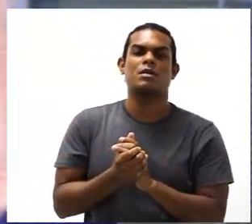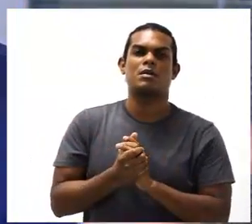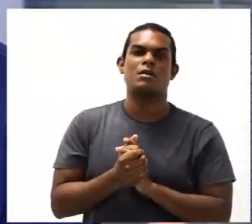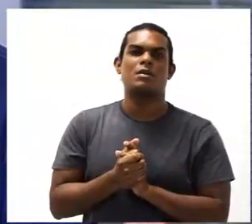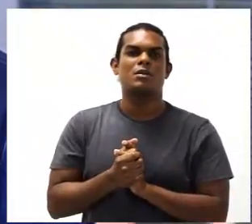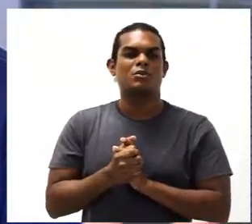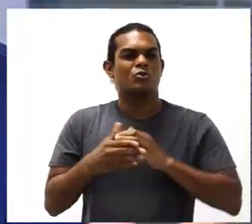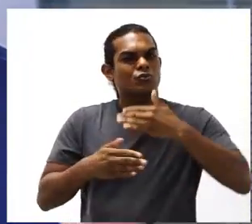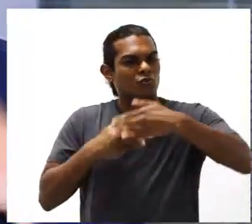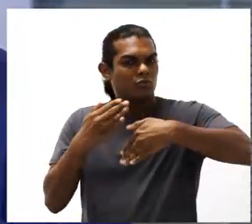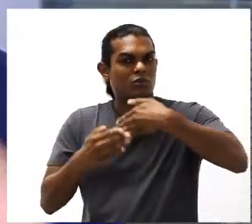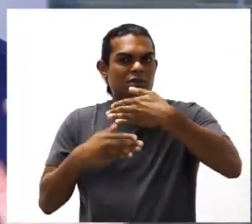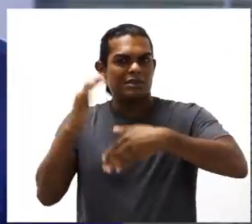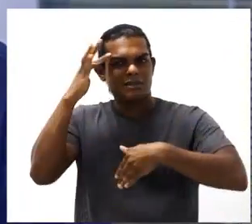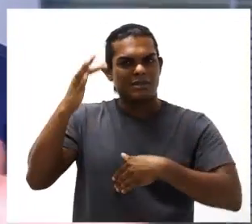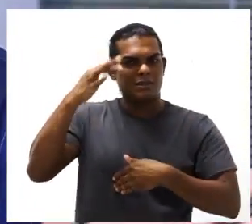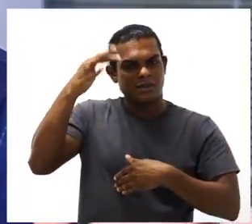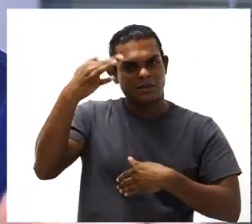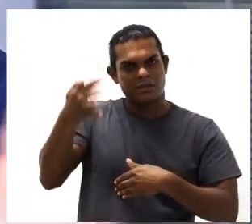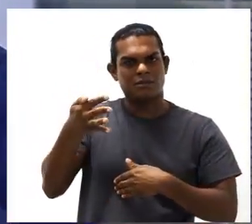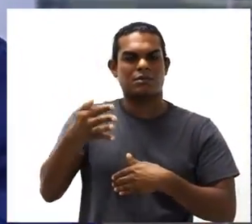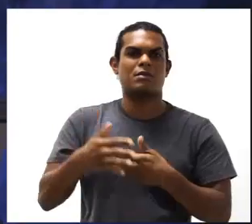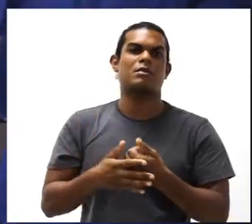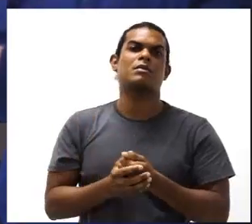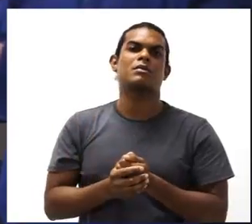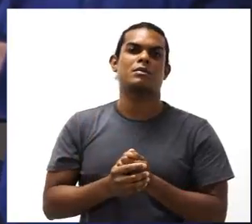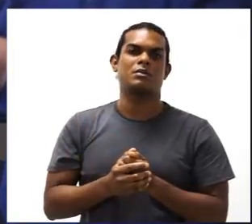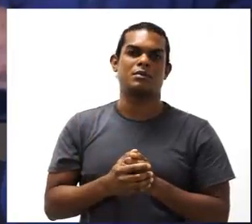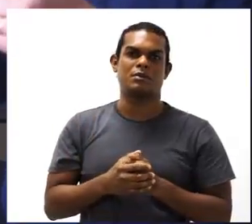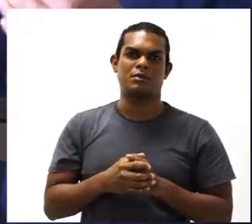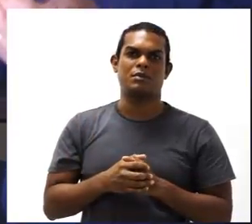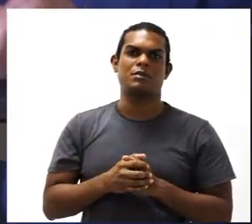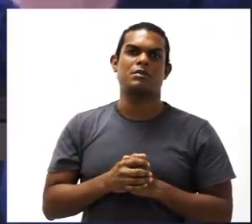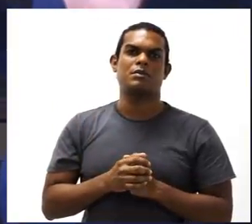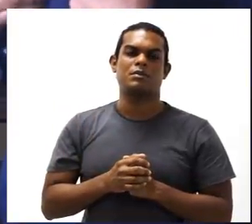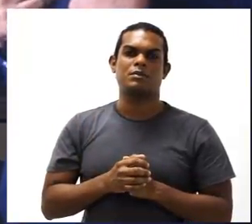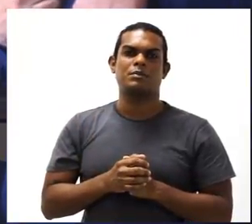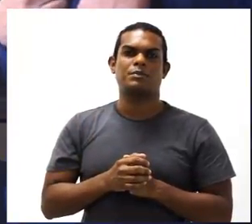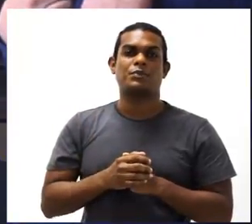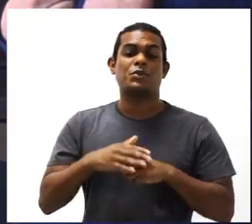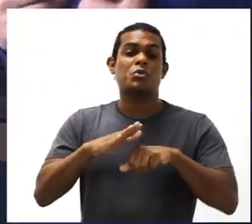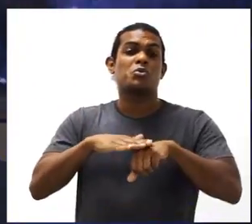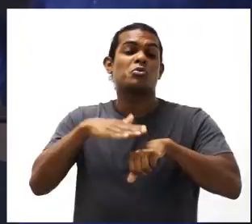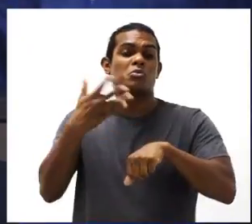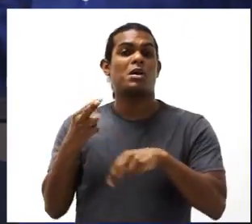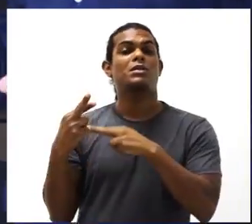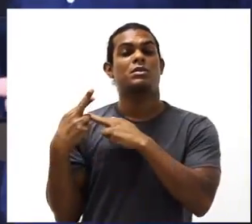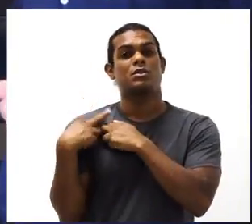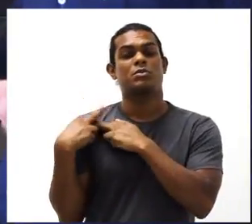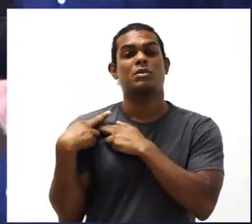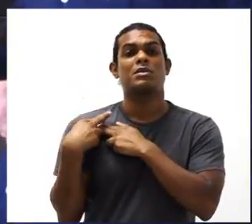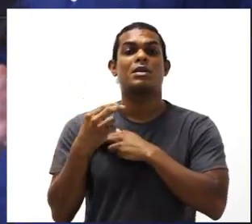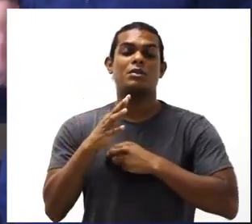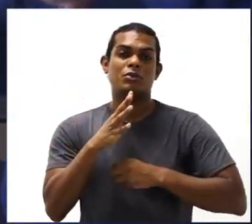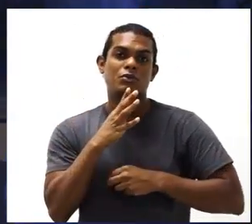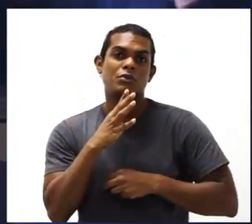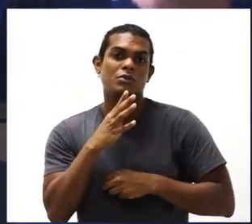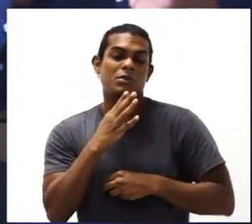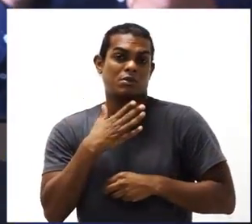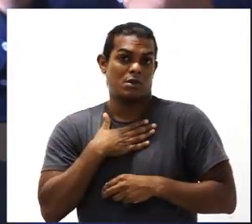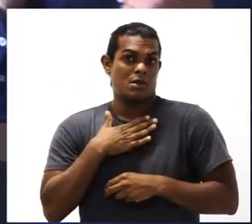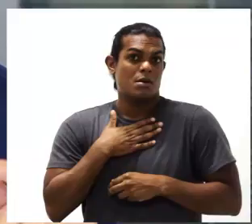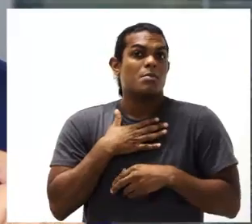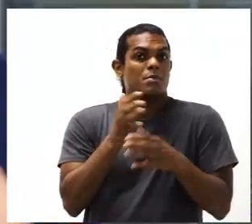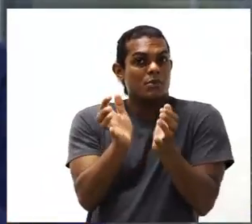todo um processo de decisão. No final, é um processo de decisão, gera um processo de decisão. Quanto mais competência, conhecimento minha